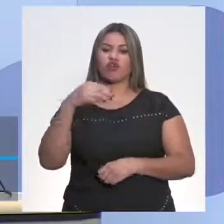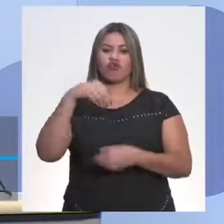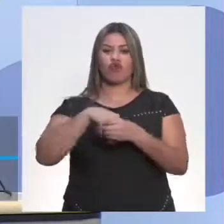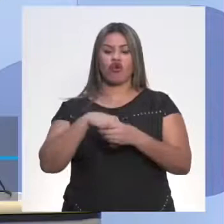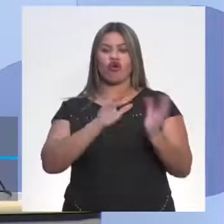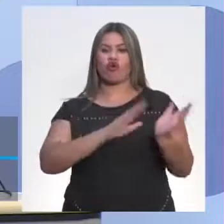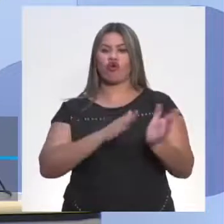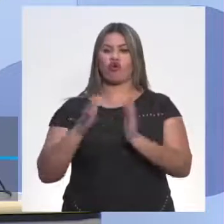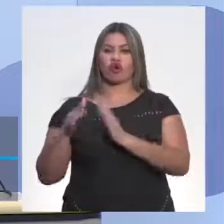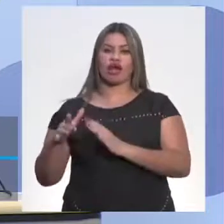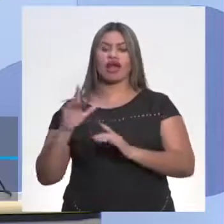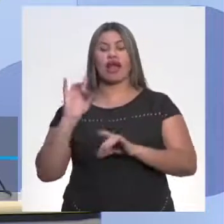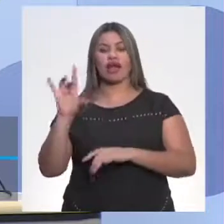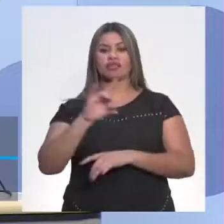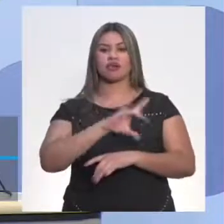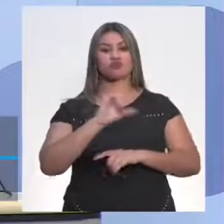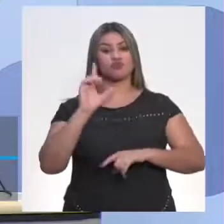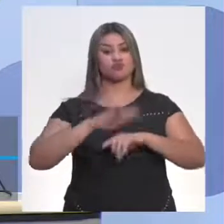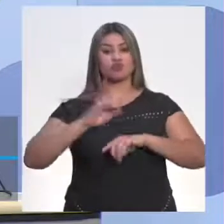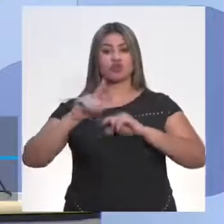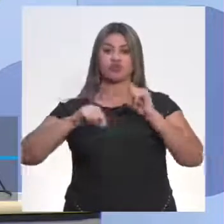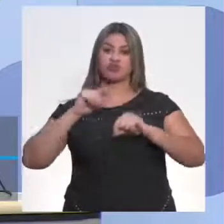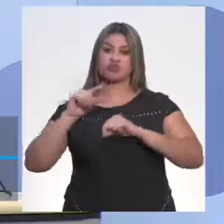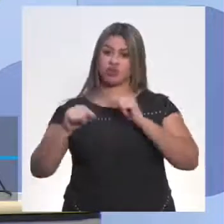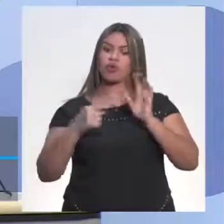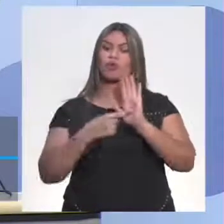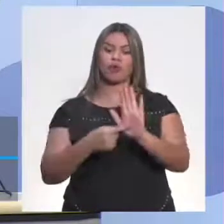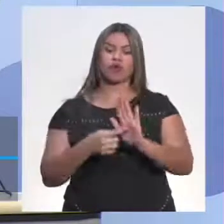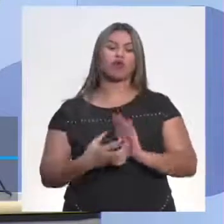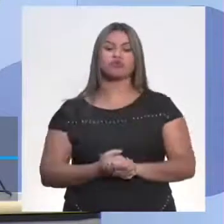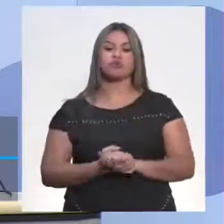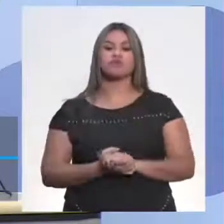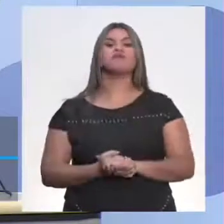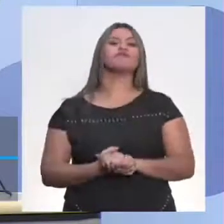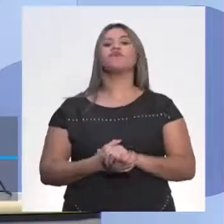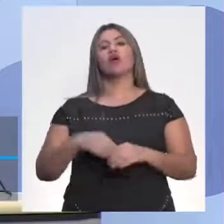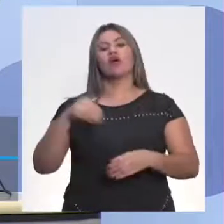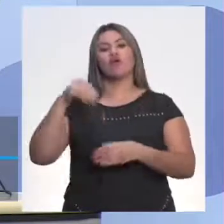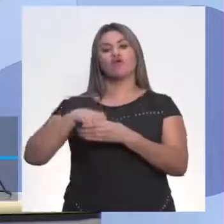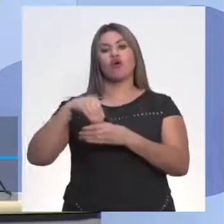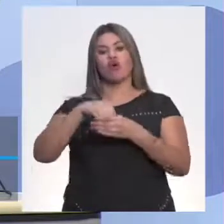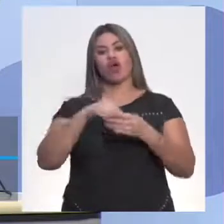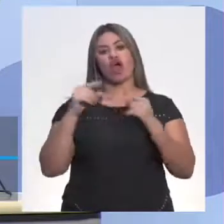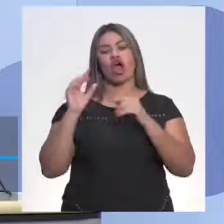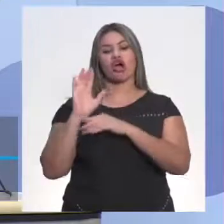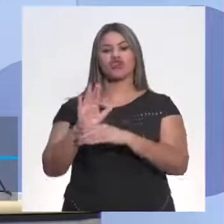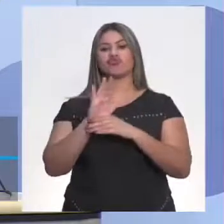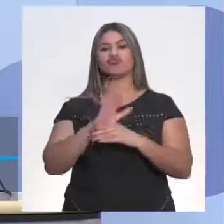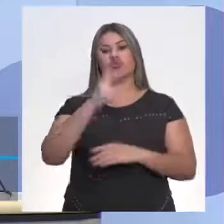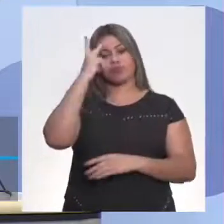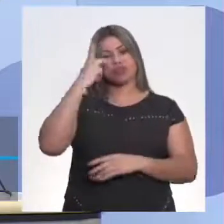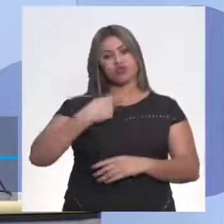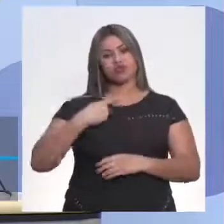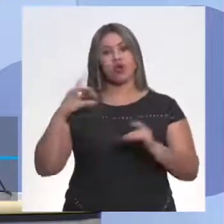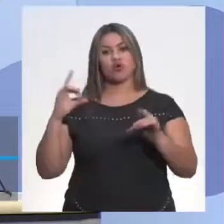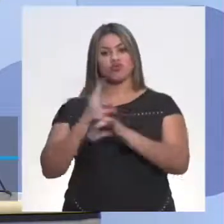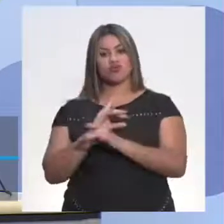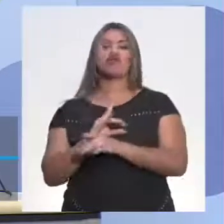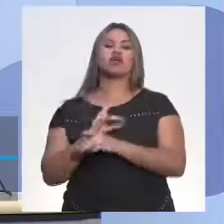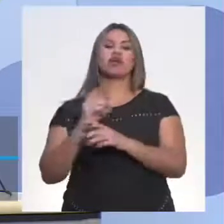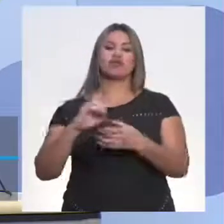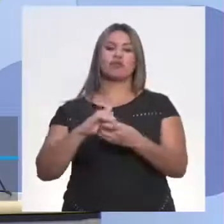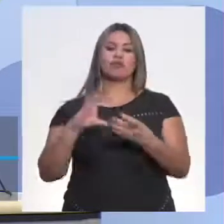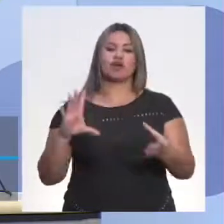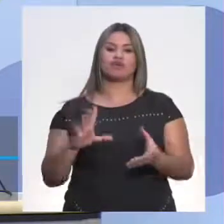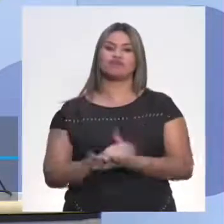de cada um expor as suas escolhas né colocaram também que usamos para resolver questões pessoais de maneira democrática colocaram